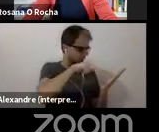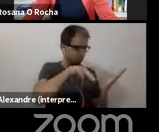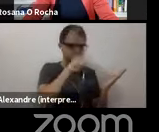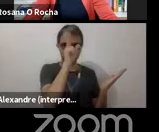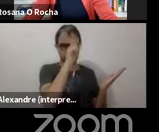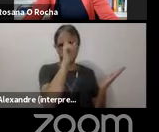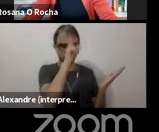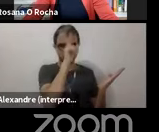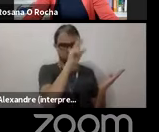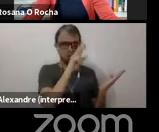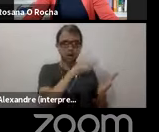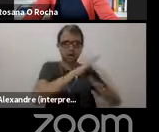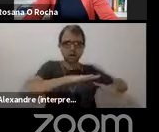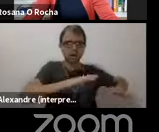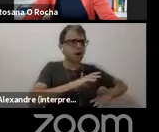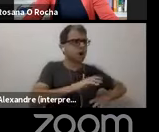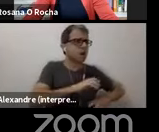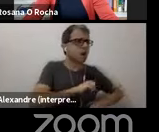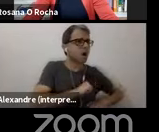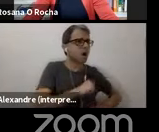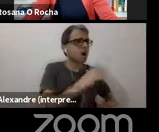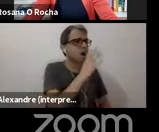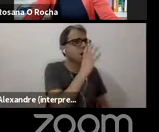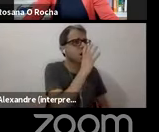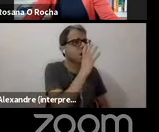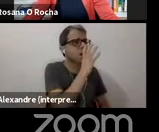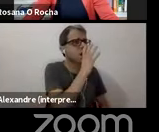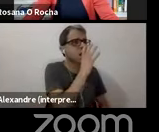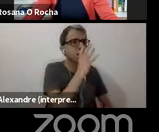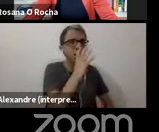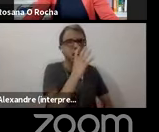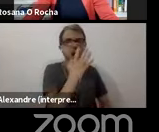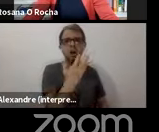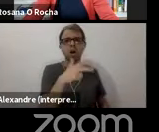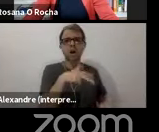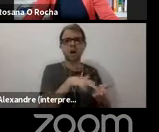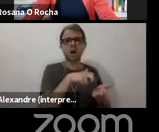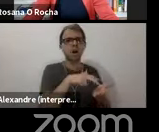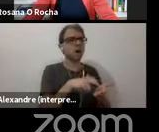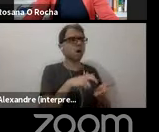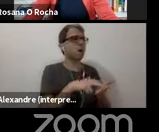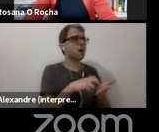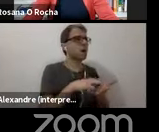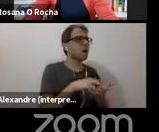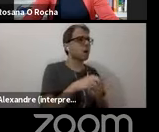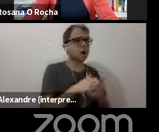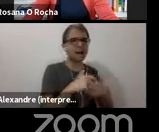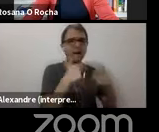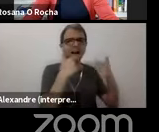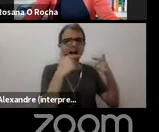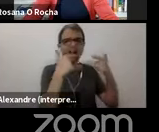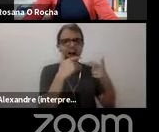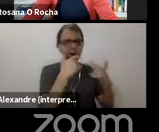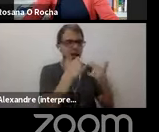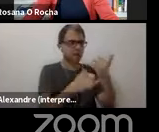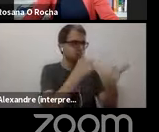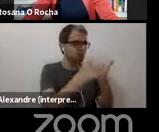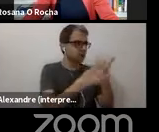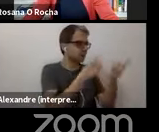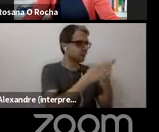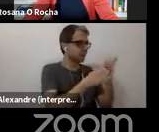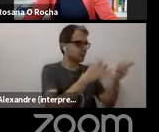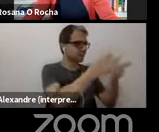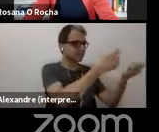a história. Ai, estão se divertindo muito. Olha, estão sorrindo, brincando uma com a